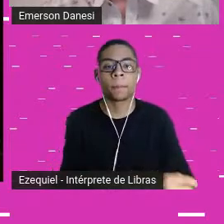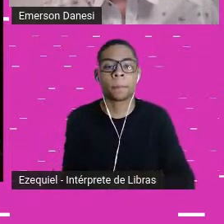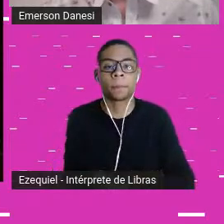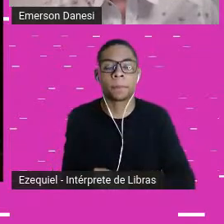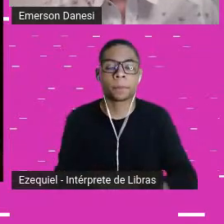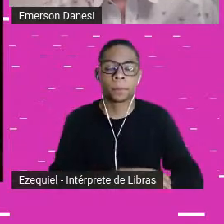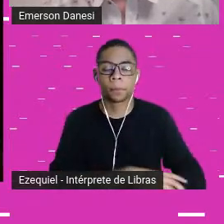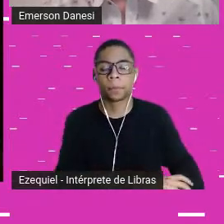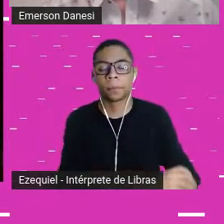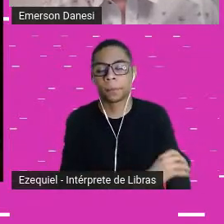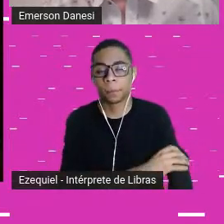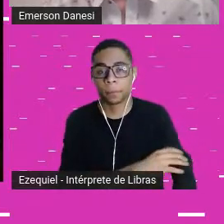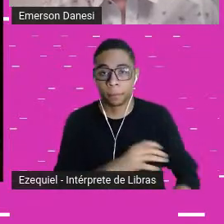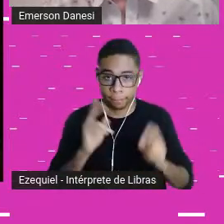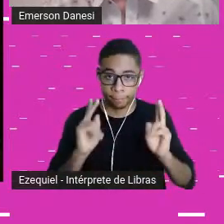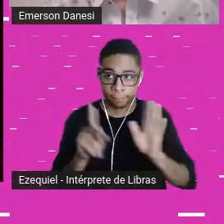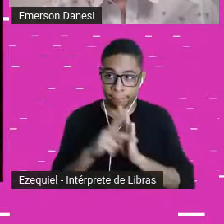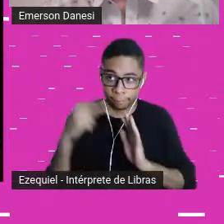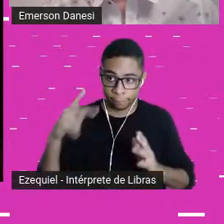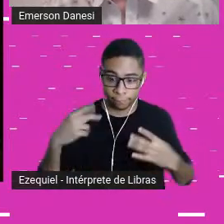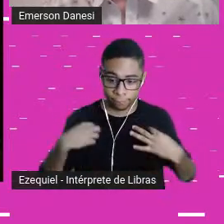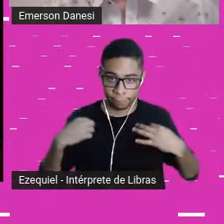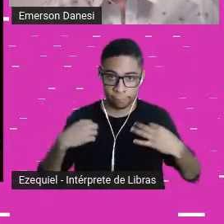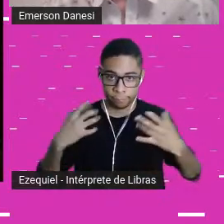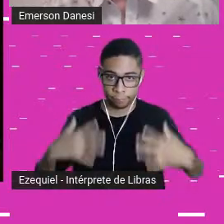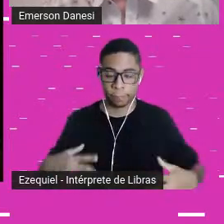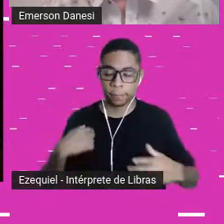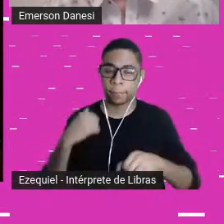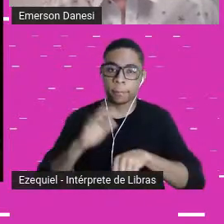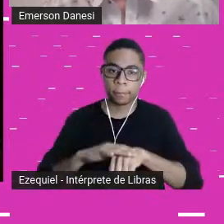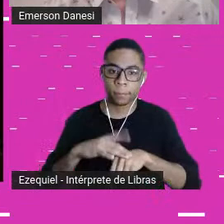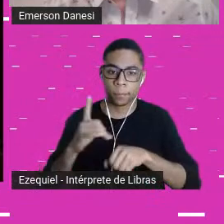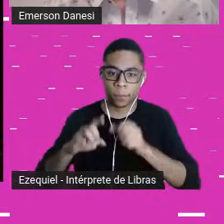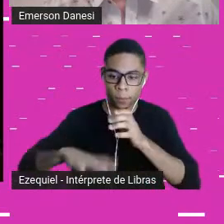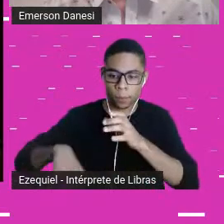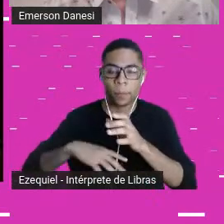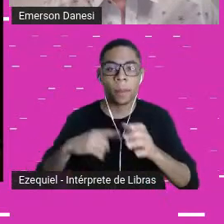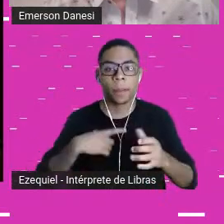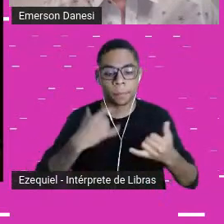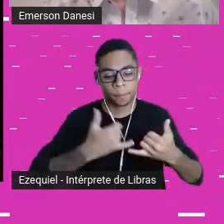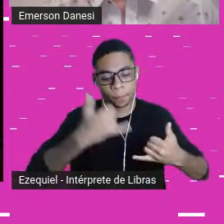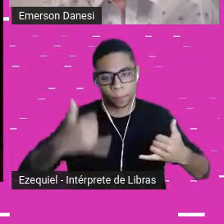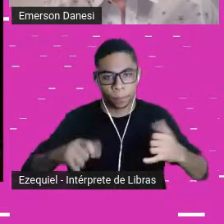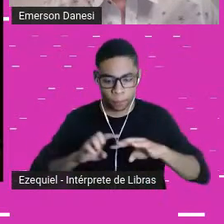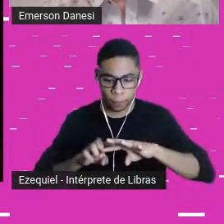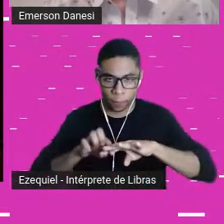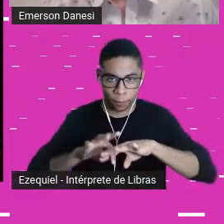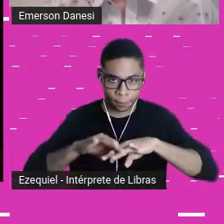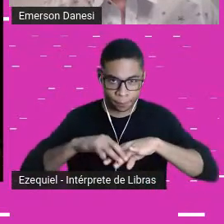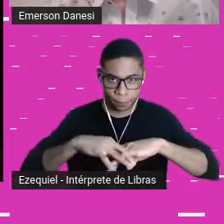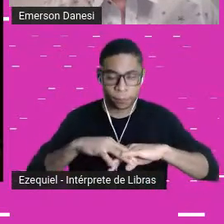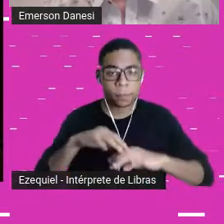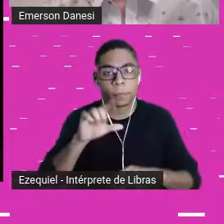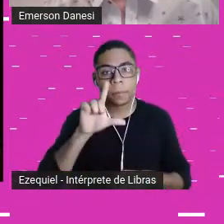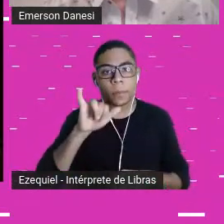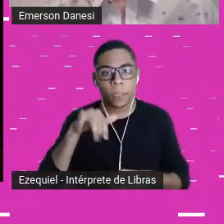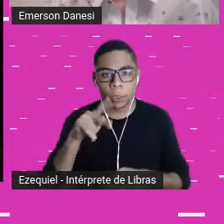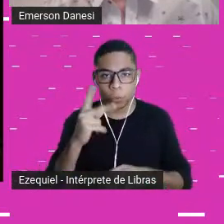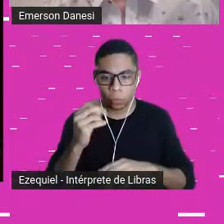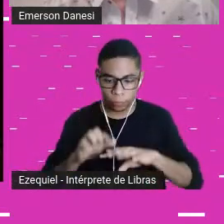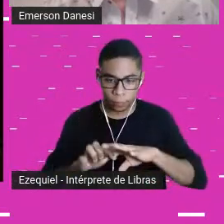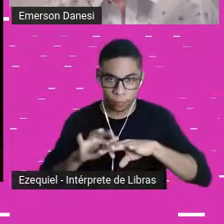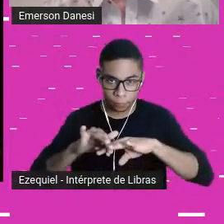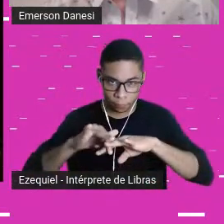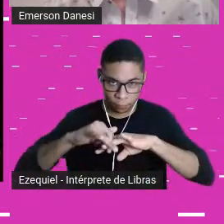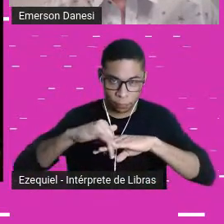base para o figurino dela, que era um linho bem grosso, assim, como se fosse uma tela,